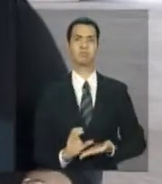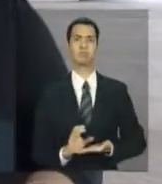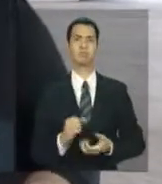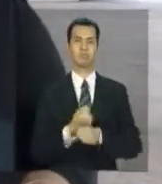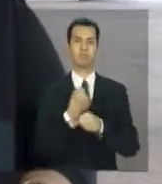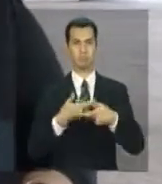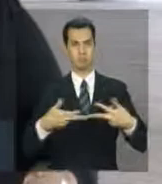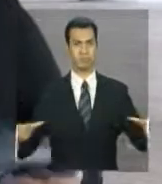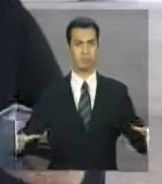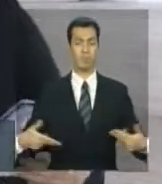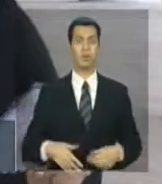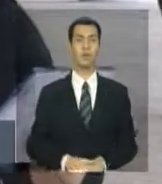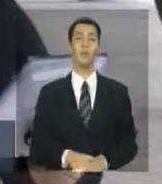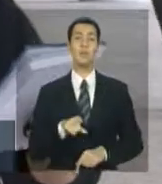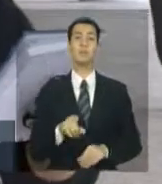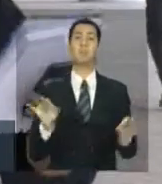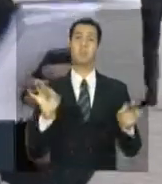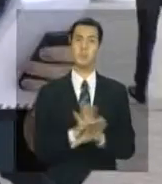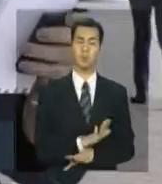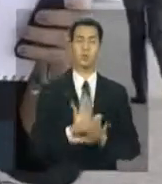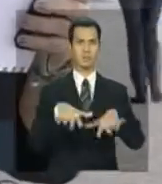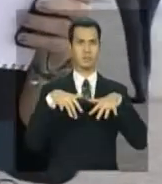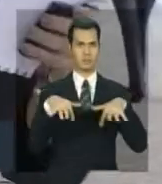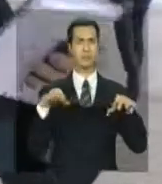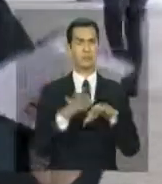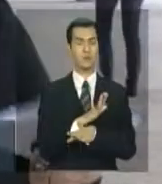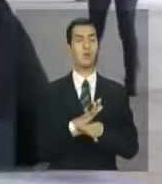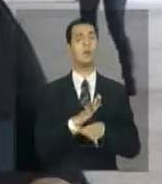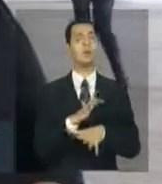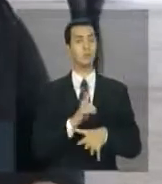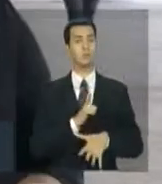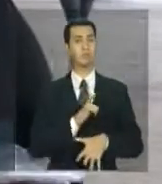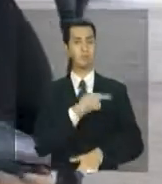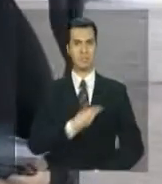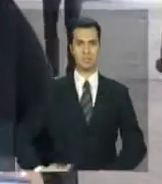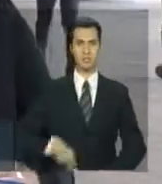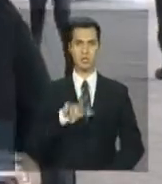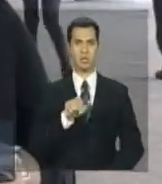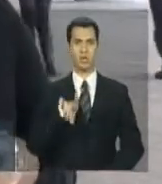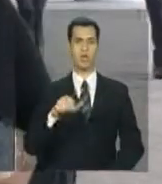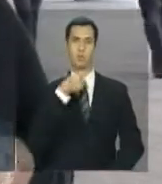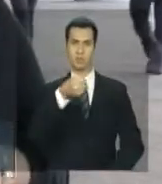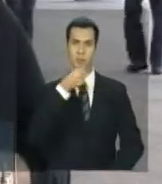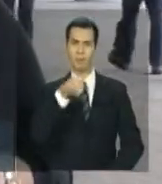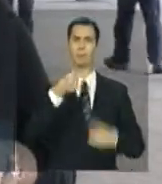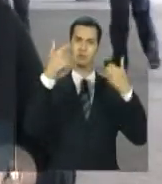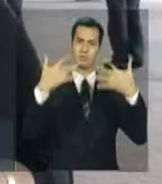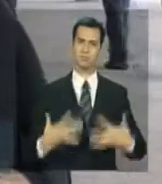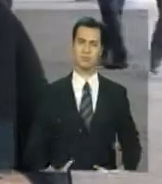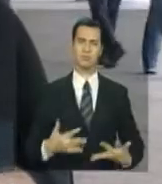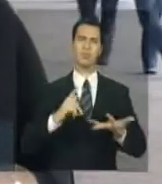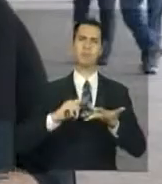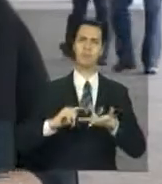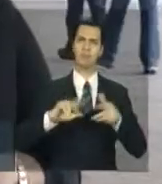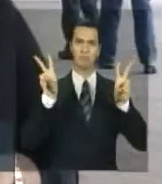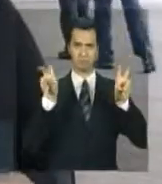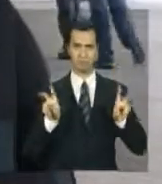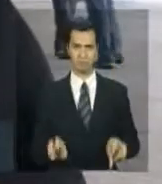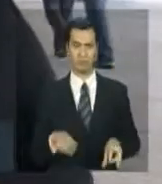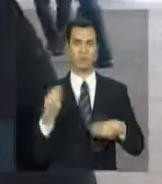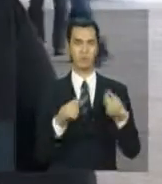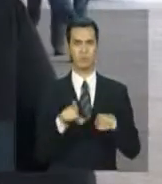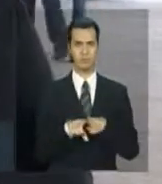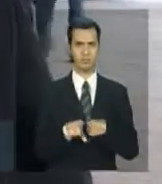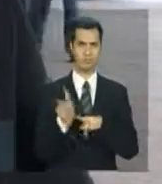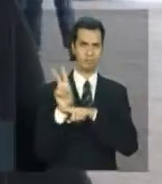o ministro da Fazenda, Guido Mantega, falou com a imprensa, ele conversou sobre o crescimento do país, sobre o orçamento e também sobre a liberação do